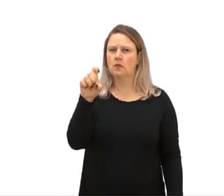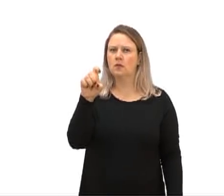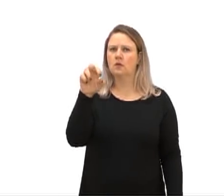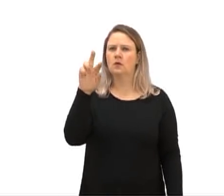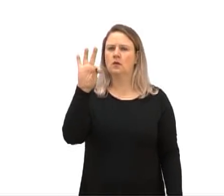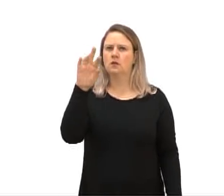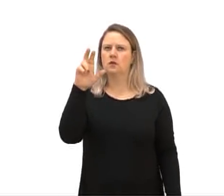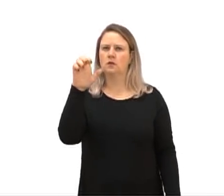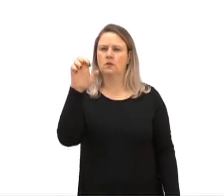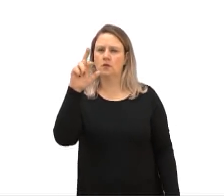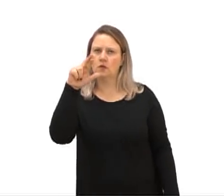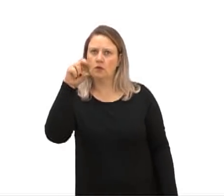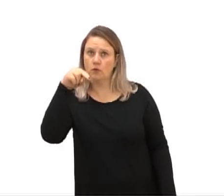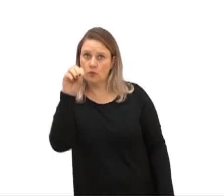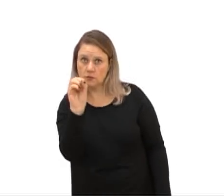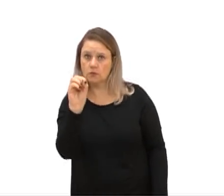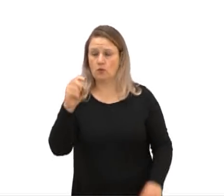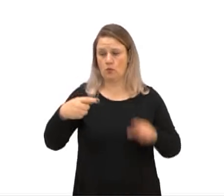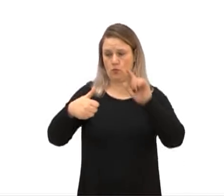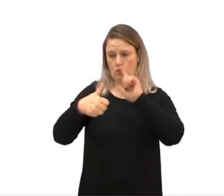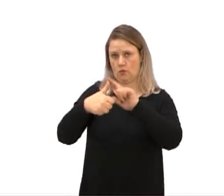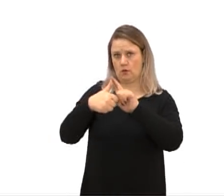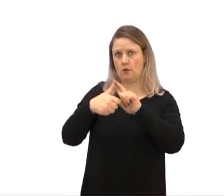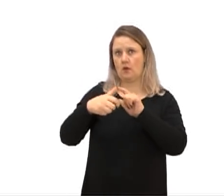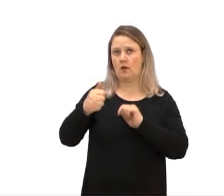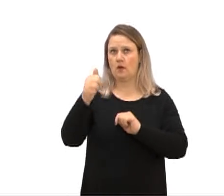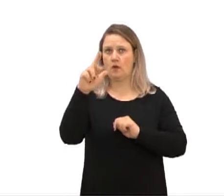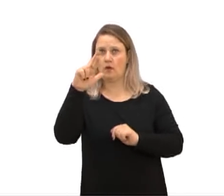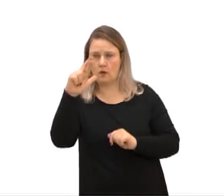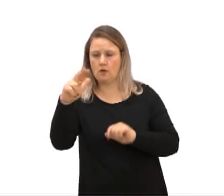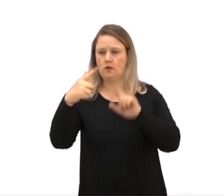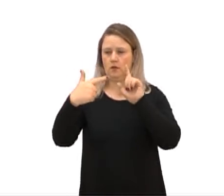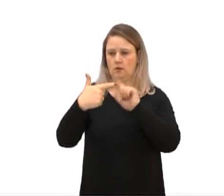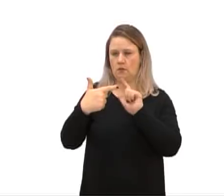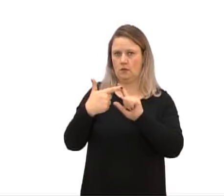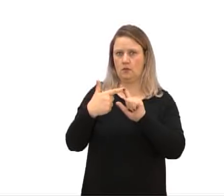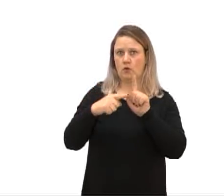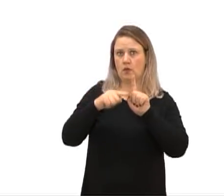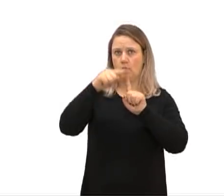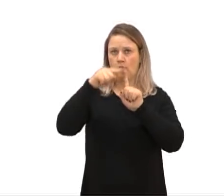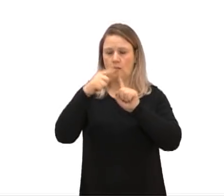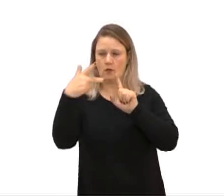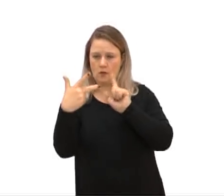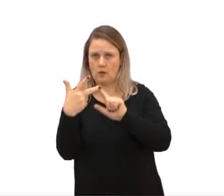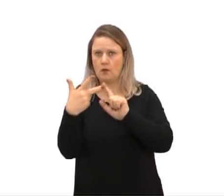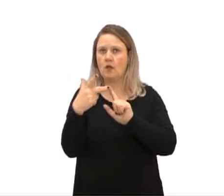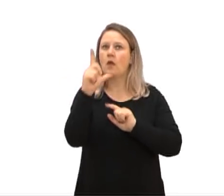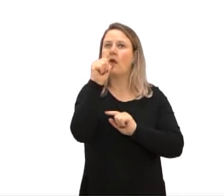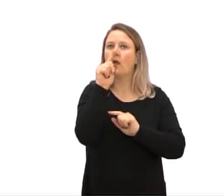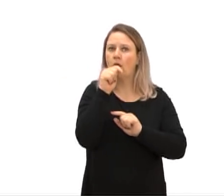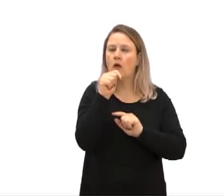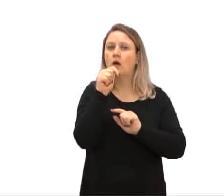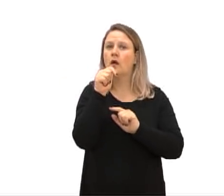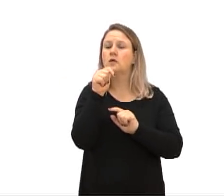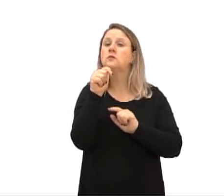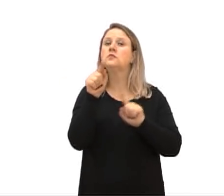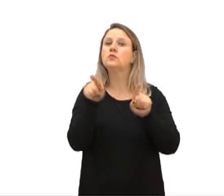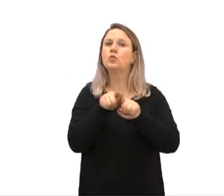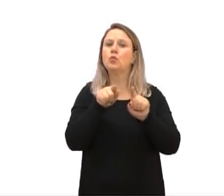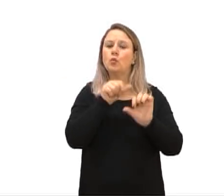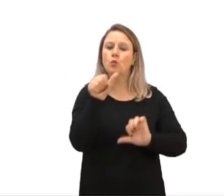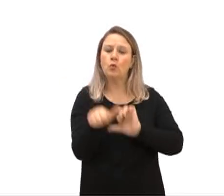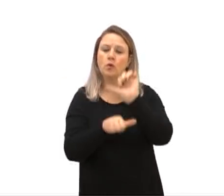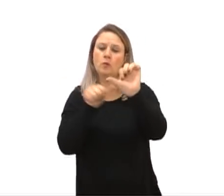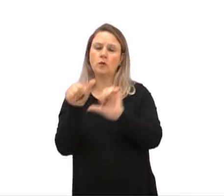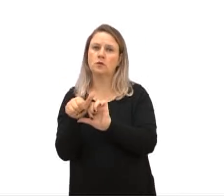da temperatura e da água. As alterações que ocorrem nas rochas e nos solos, que são causados pelos agentes externos, a